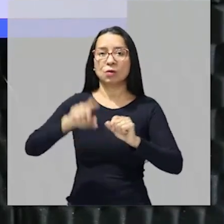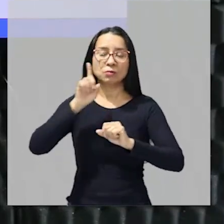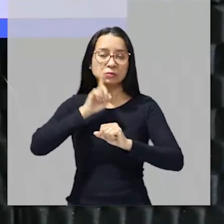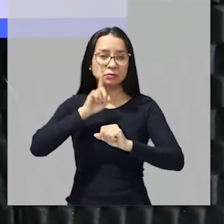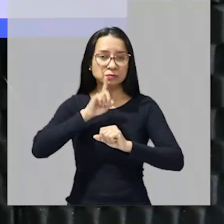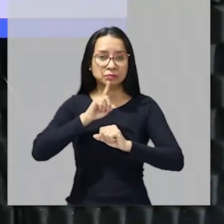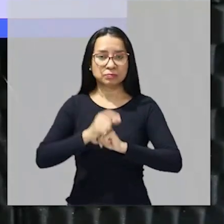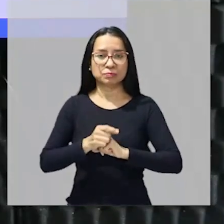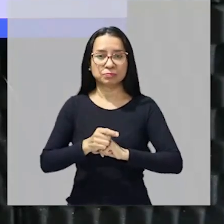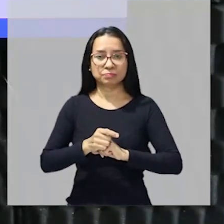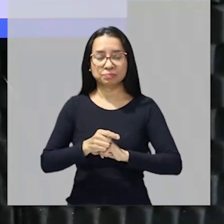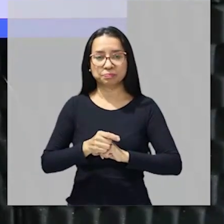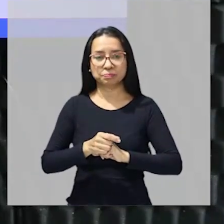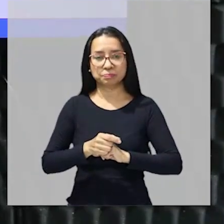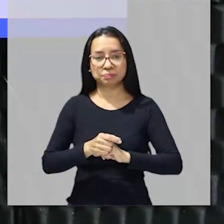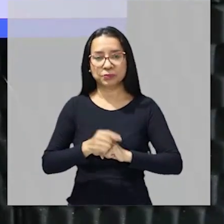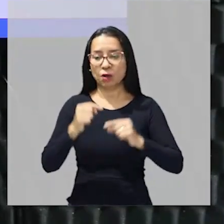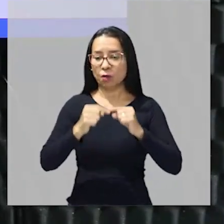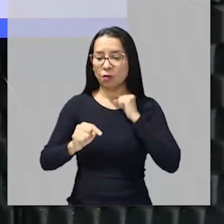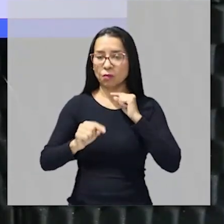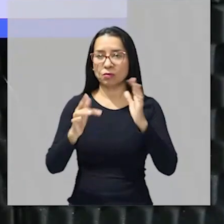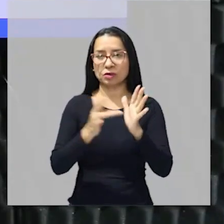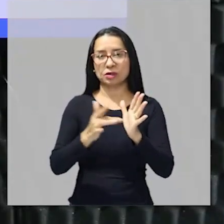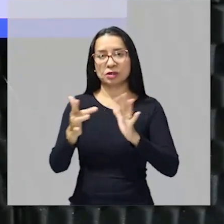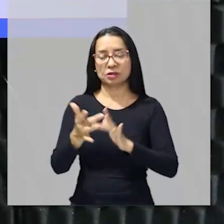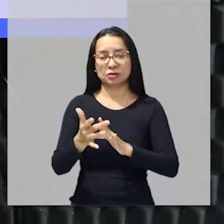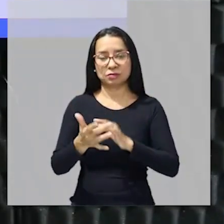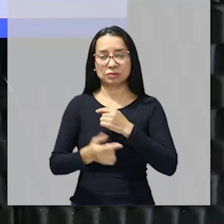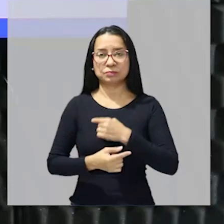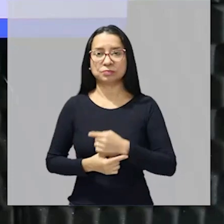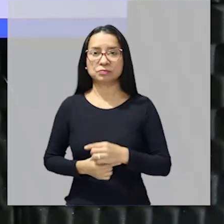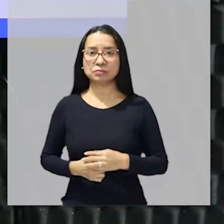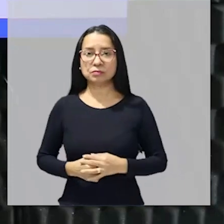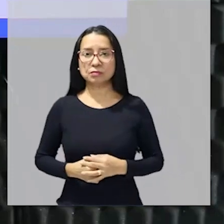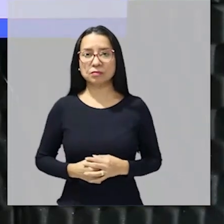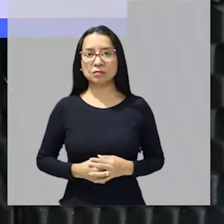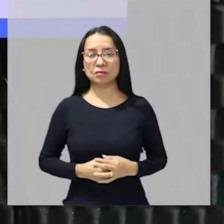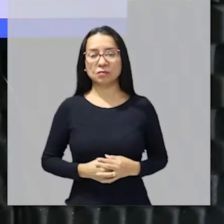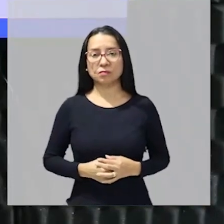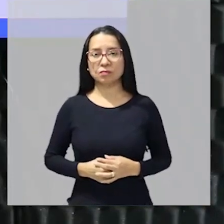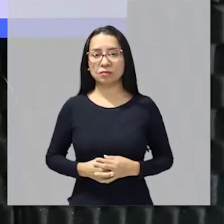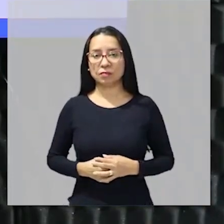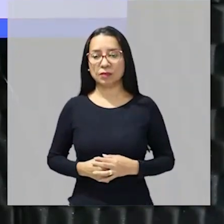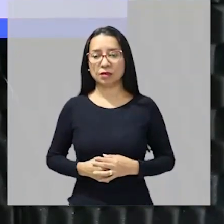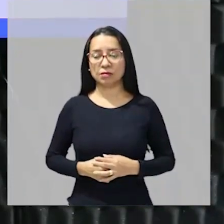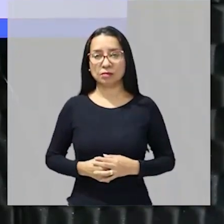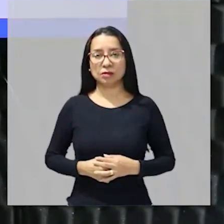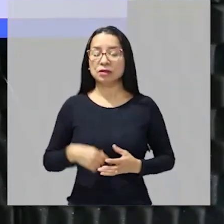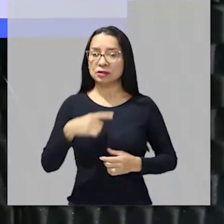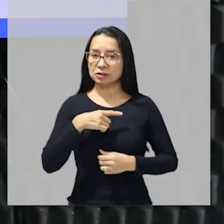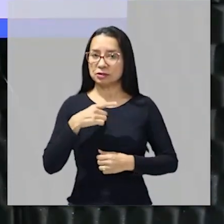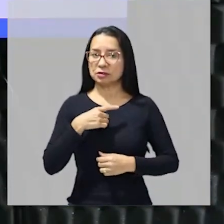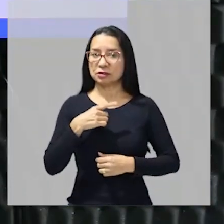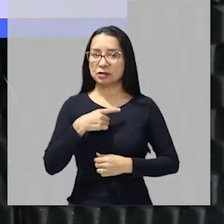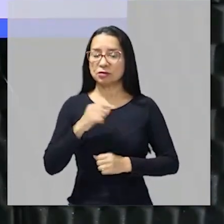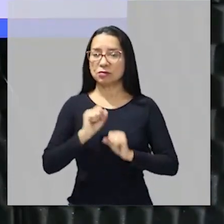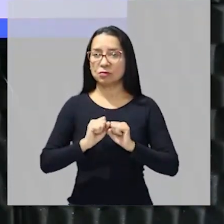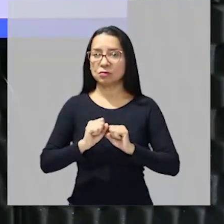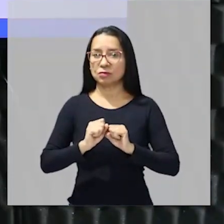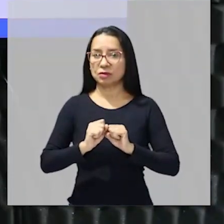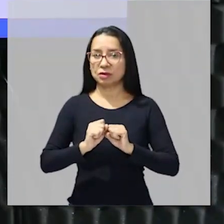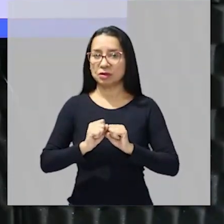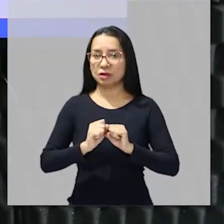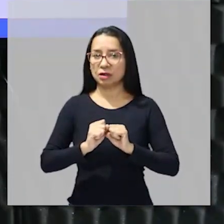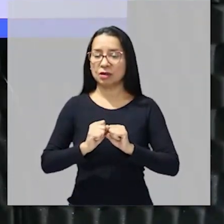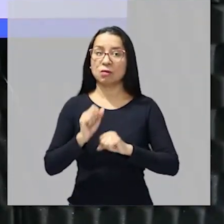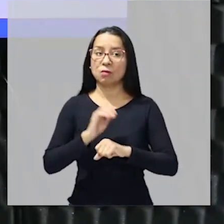o anticristo, né? Os comunistas considerados aí como anticristo. Então, diante disso, houve uma violação aos direitos